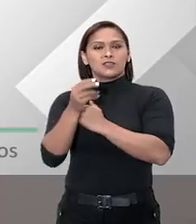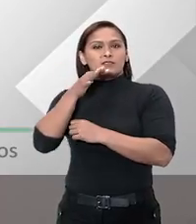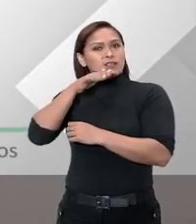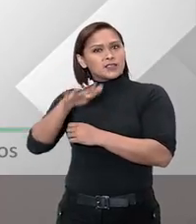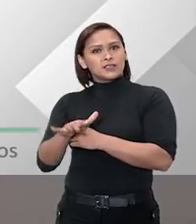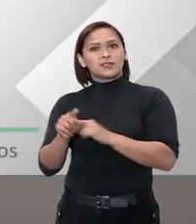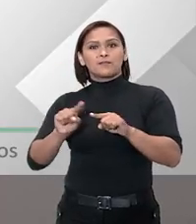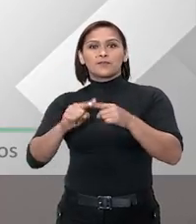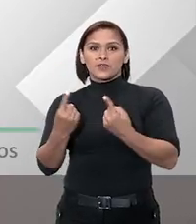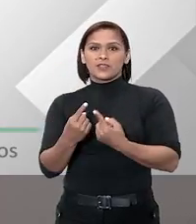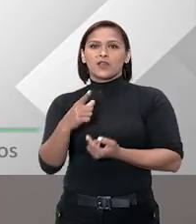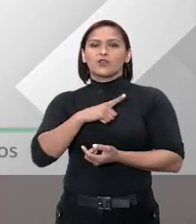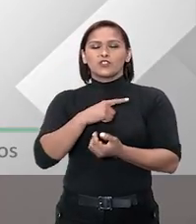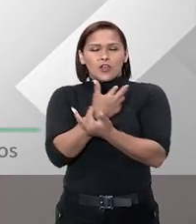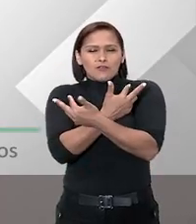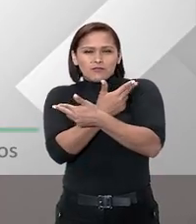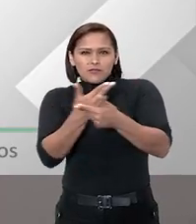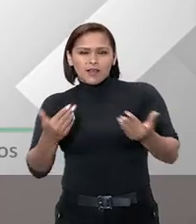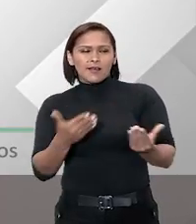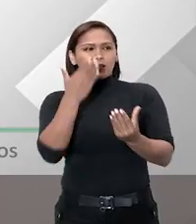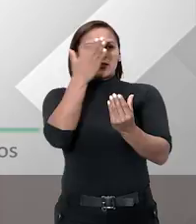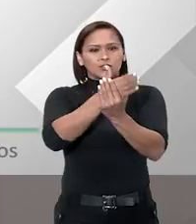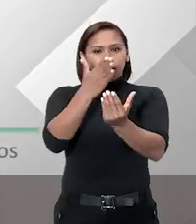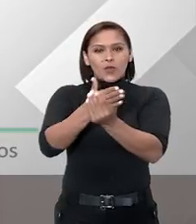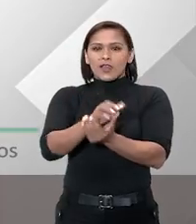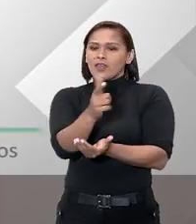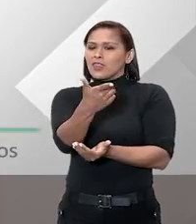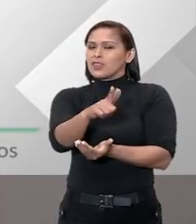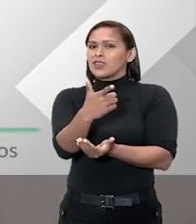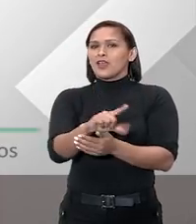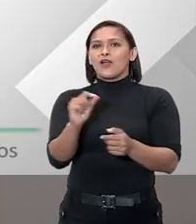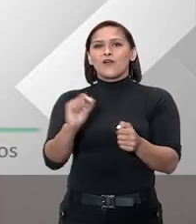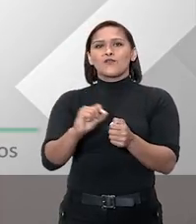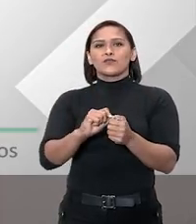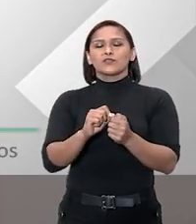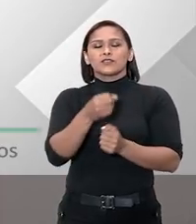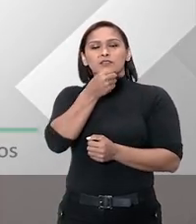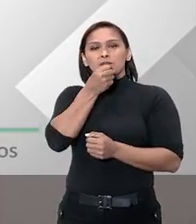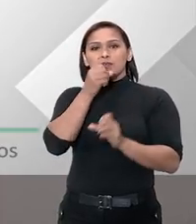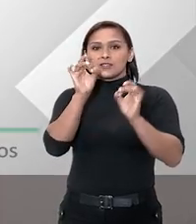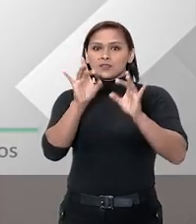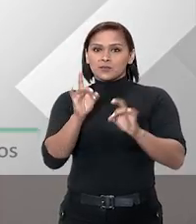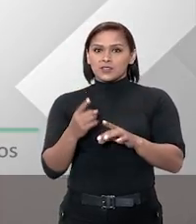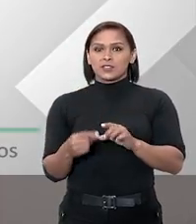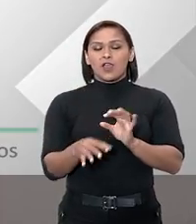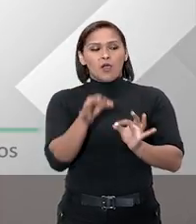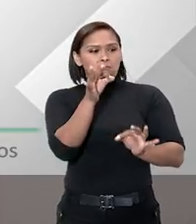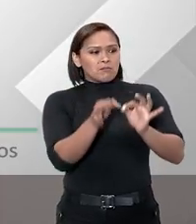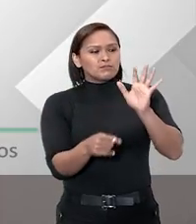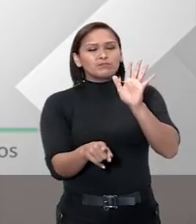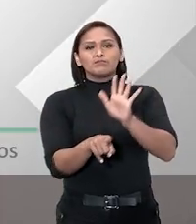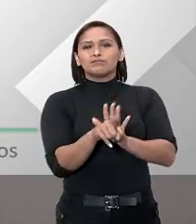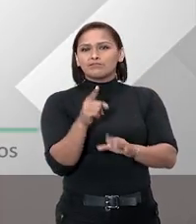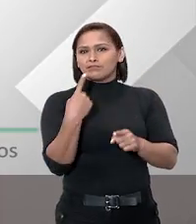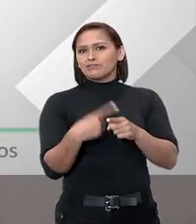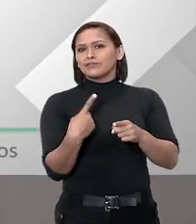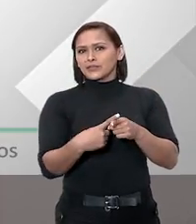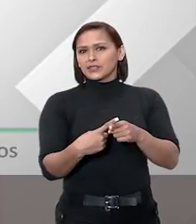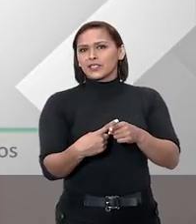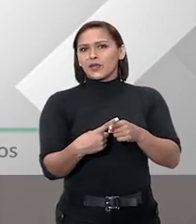criança. Então, eu tive vários casos já de não realização do depoimento especial, justamente porque eu